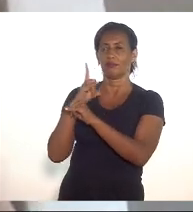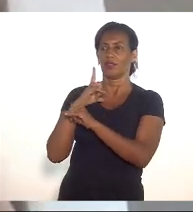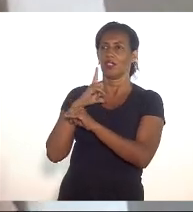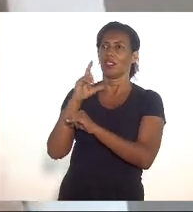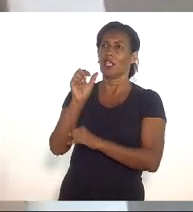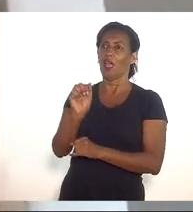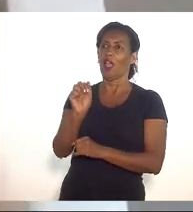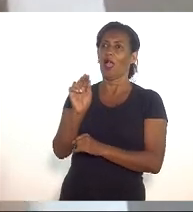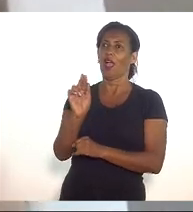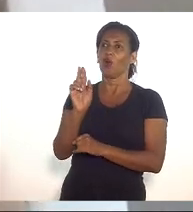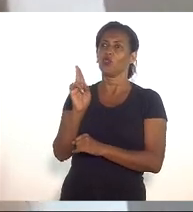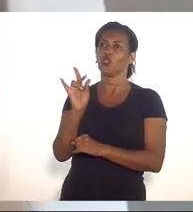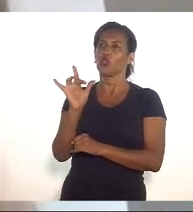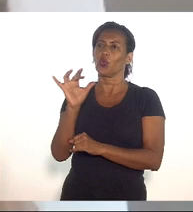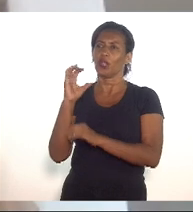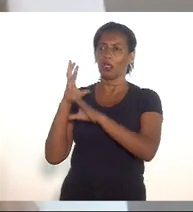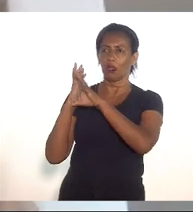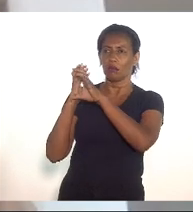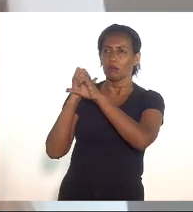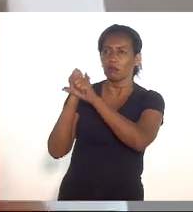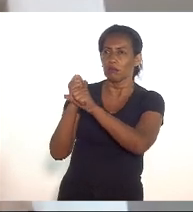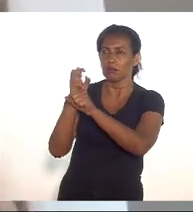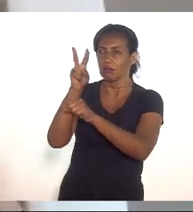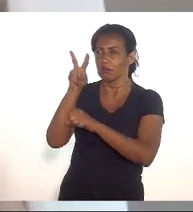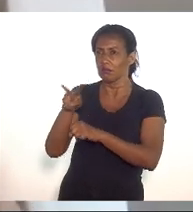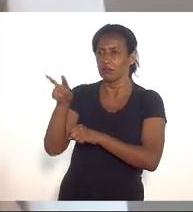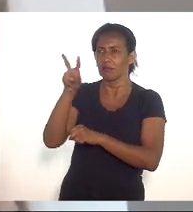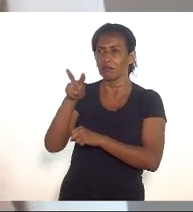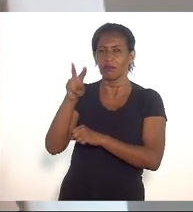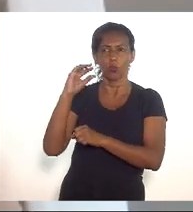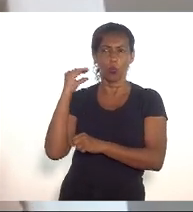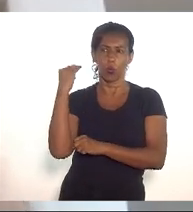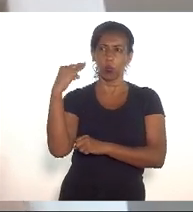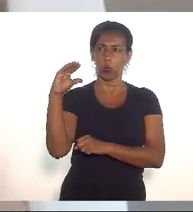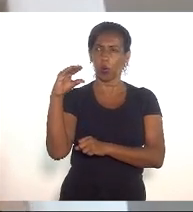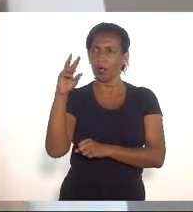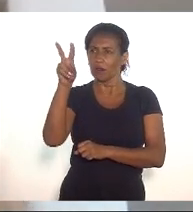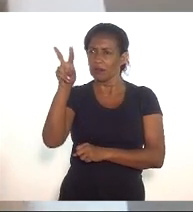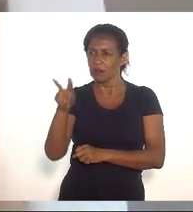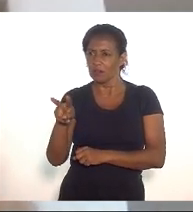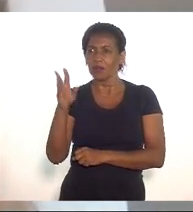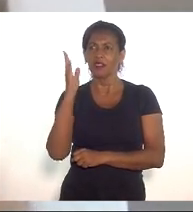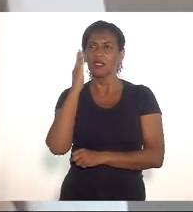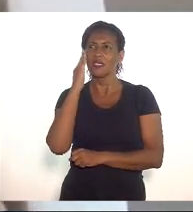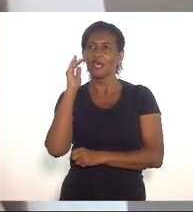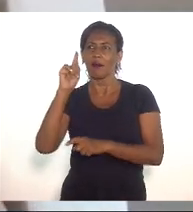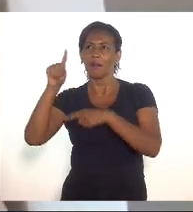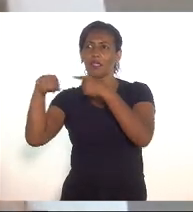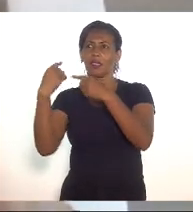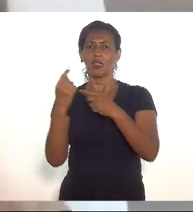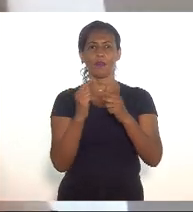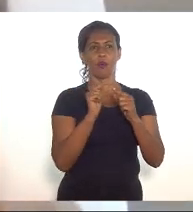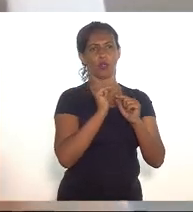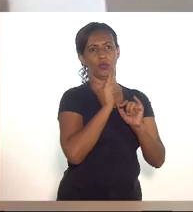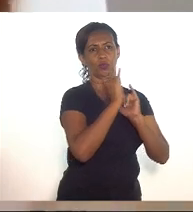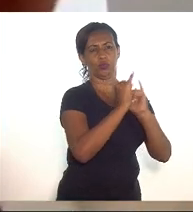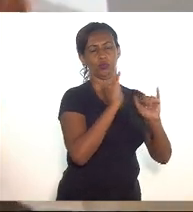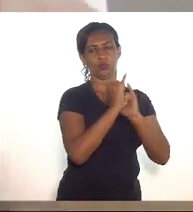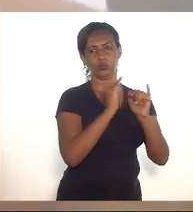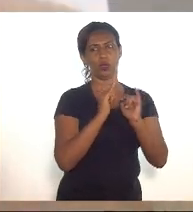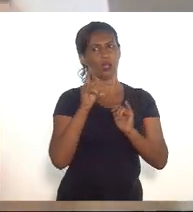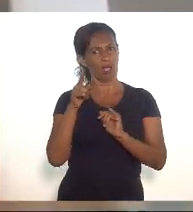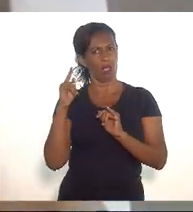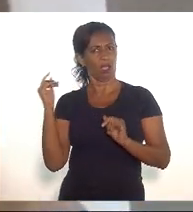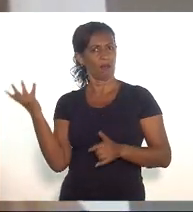auditoria dos dados que ele recebe das ocorrências para poder publicar. Isso é bastante